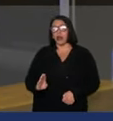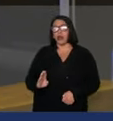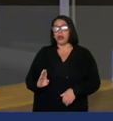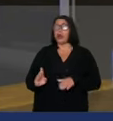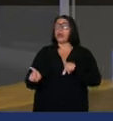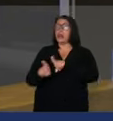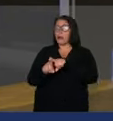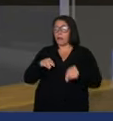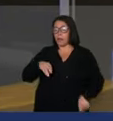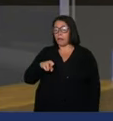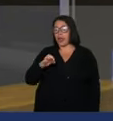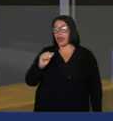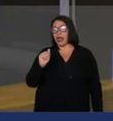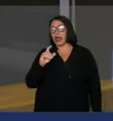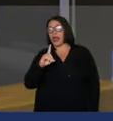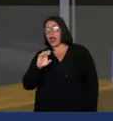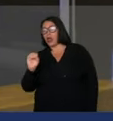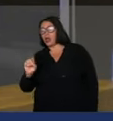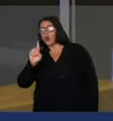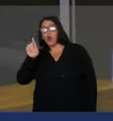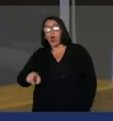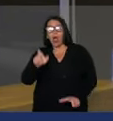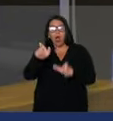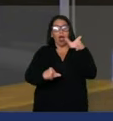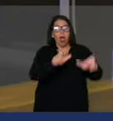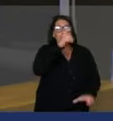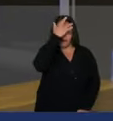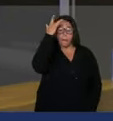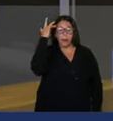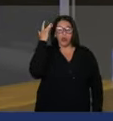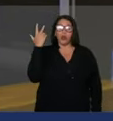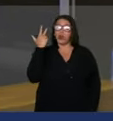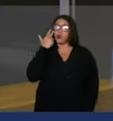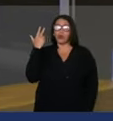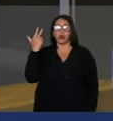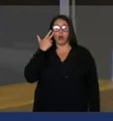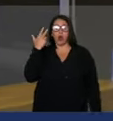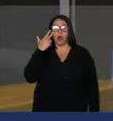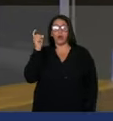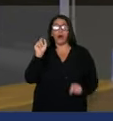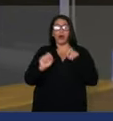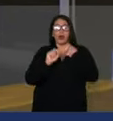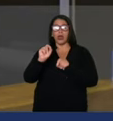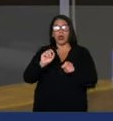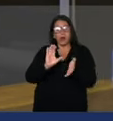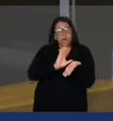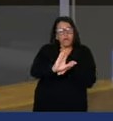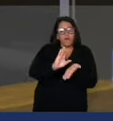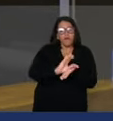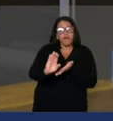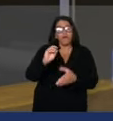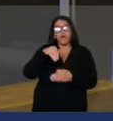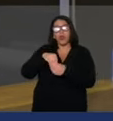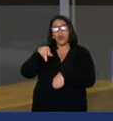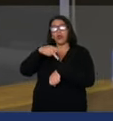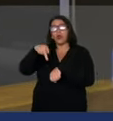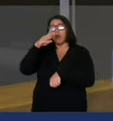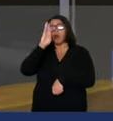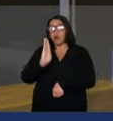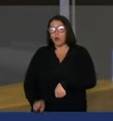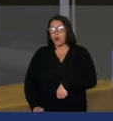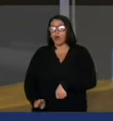também são pessoas comuns, como nós, pessoas que colocam seus recursos ali para ter um pouco mais